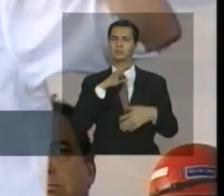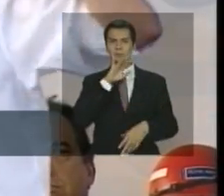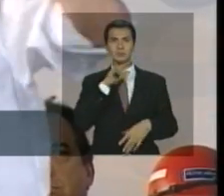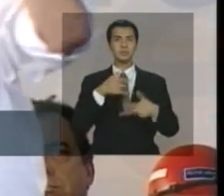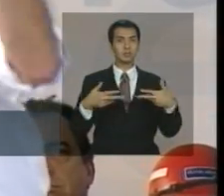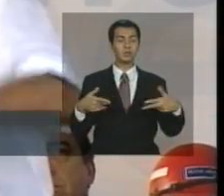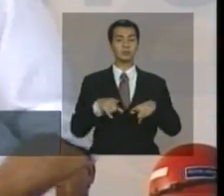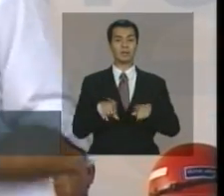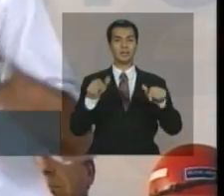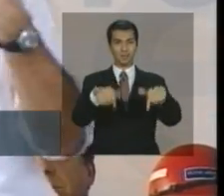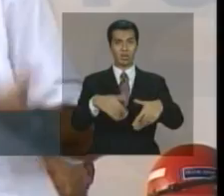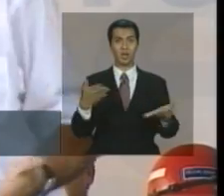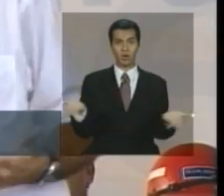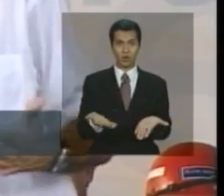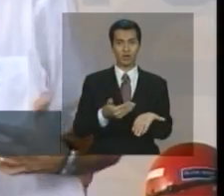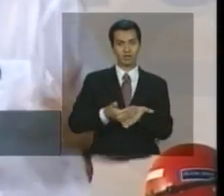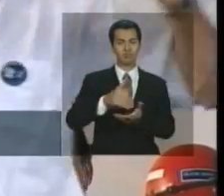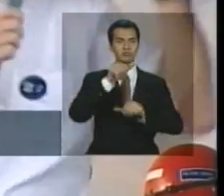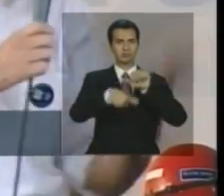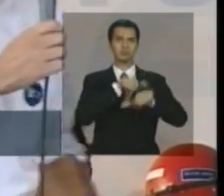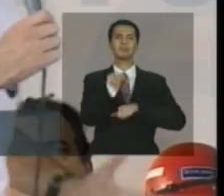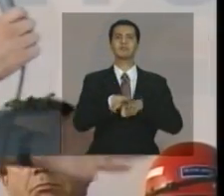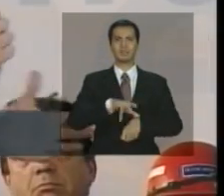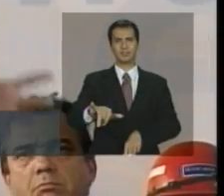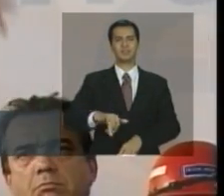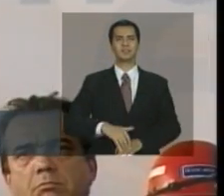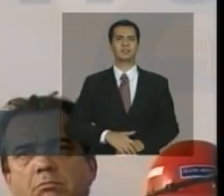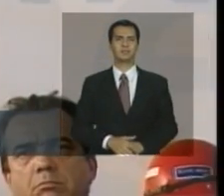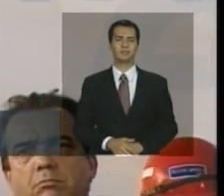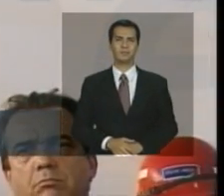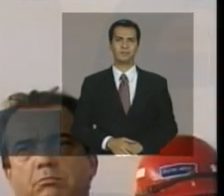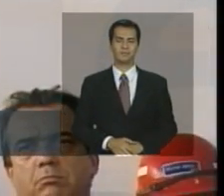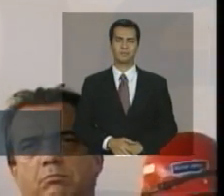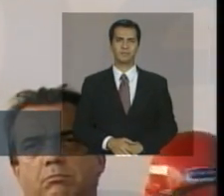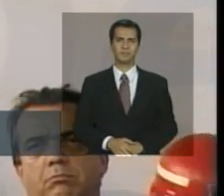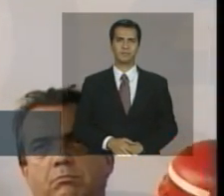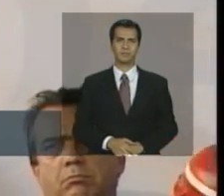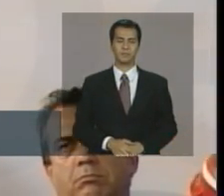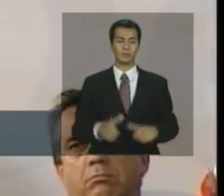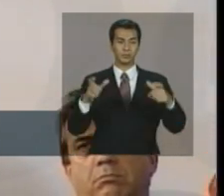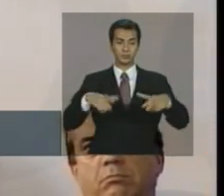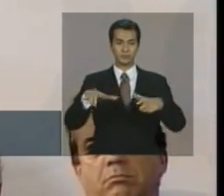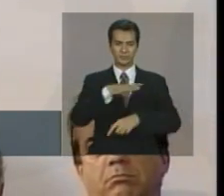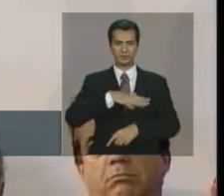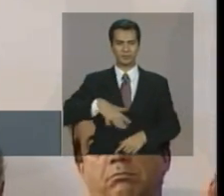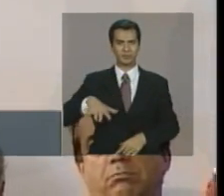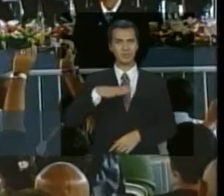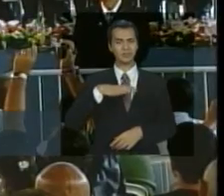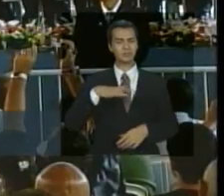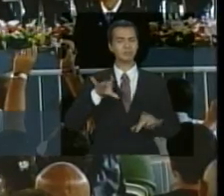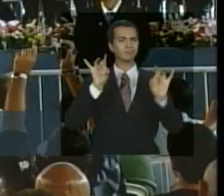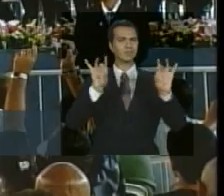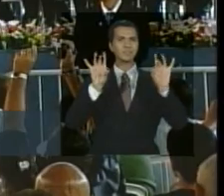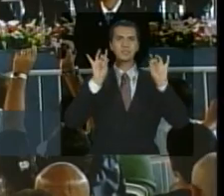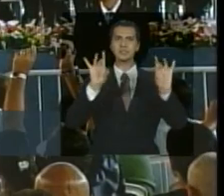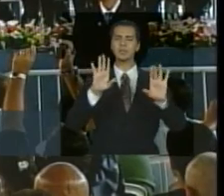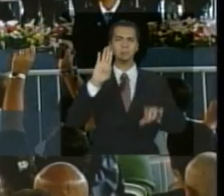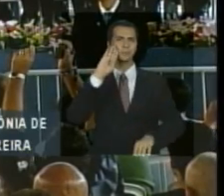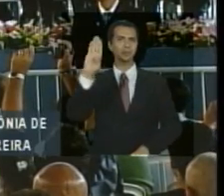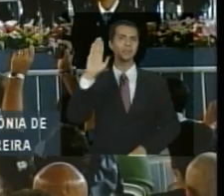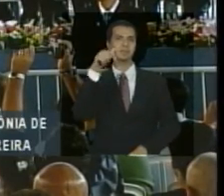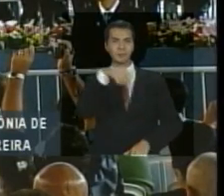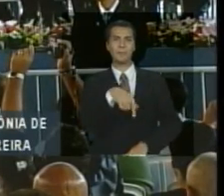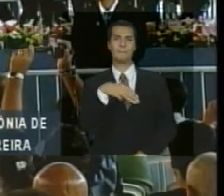essa região se transformando completamente. Não tem, presidenta Dilma, lugar mais especial no Rio de Janeiro